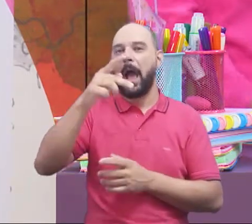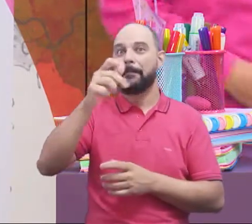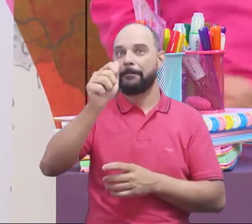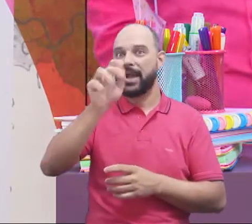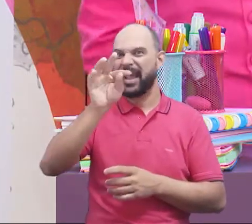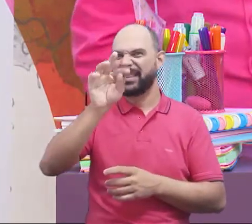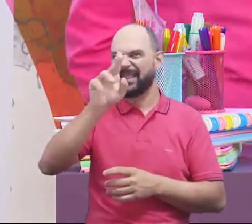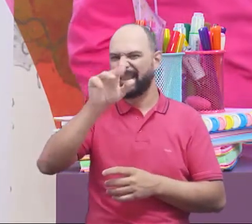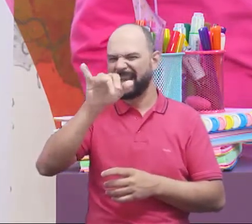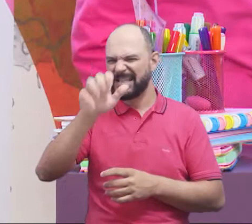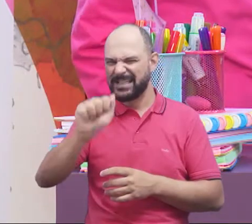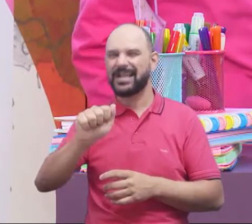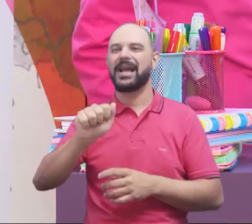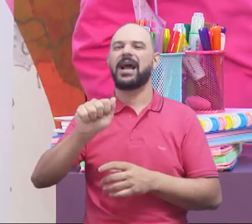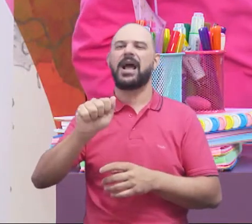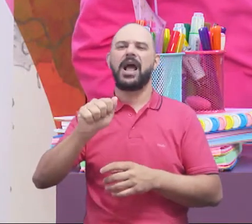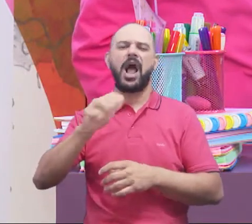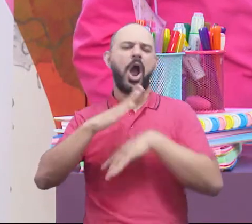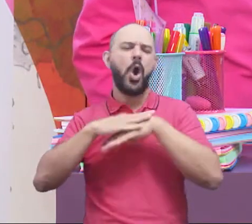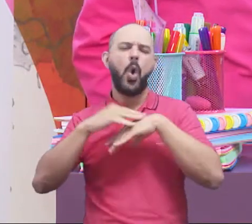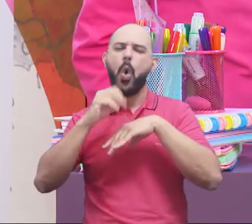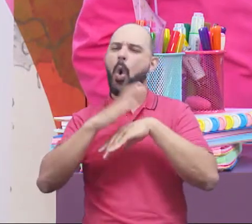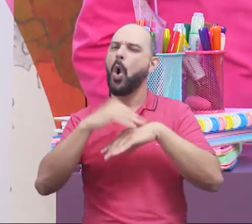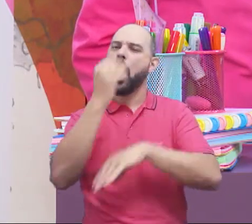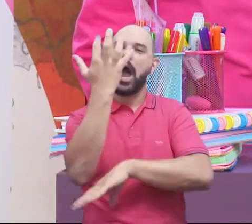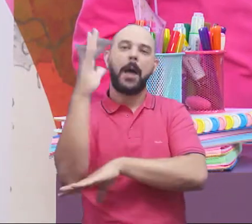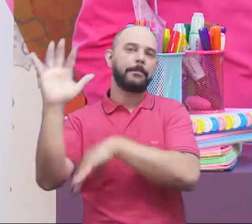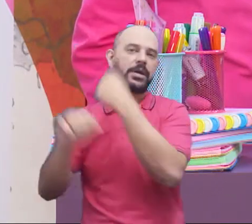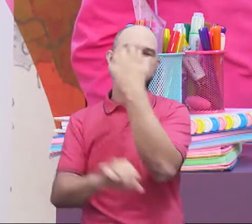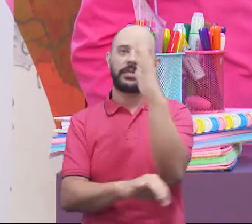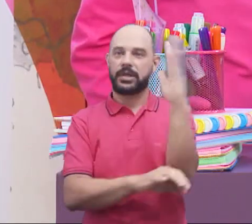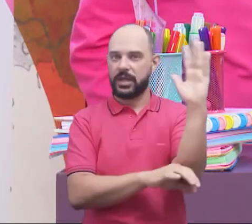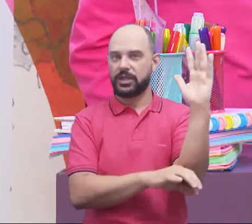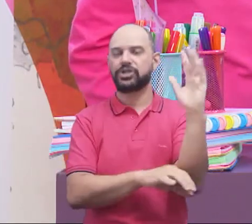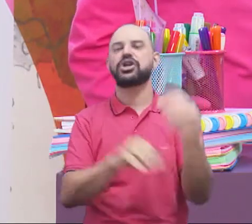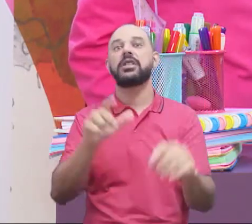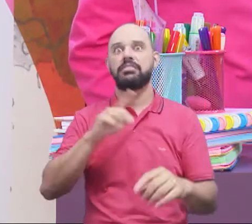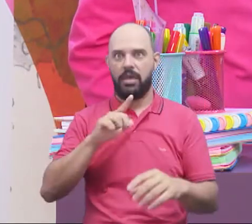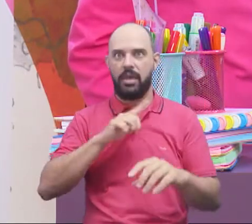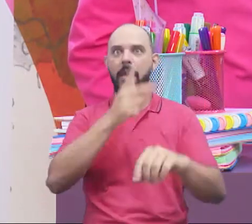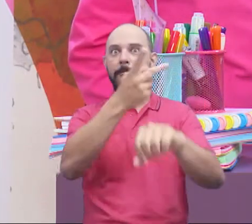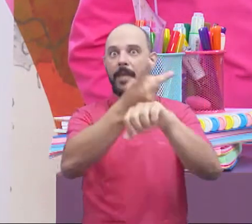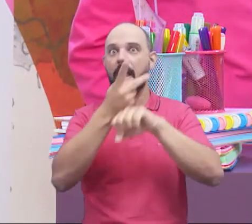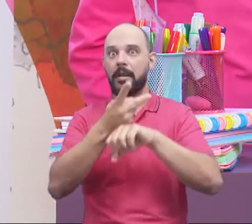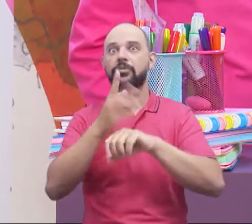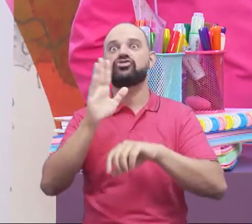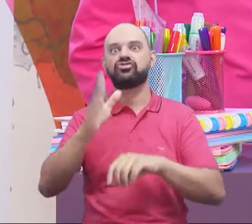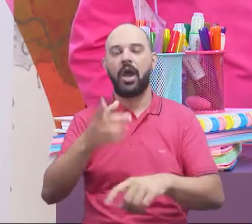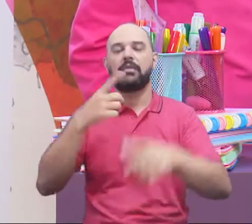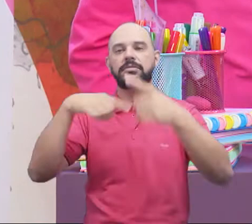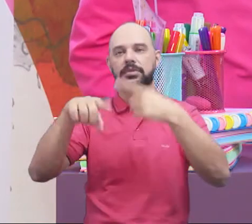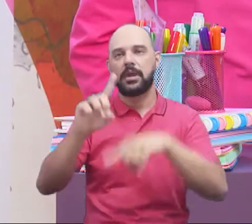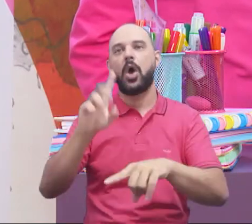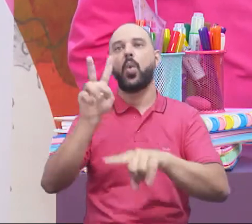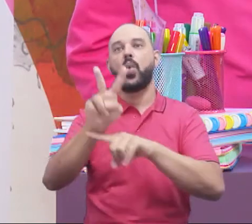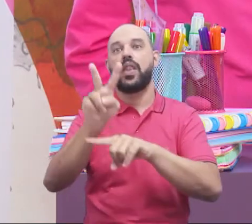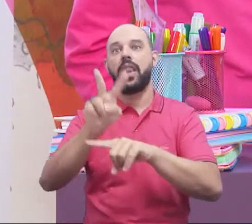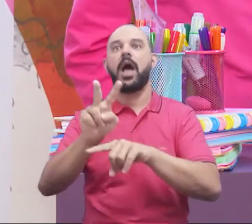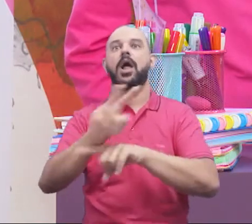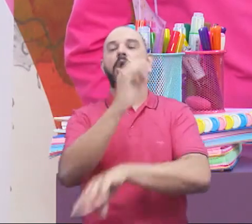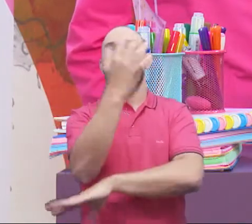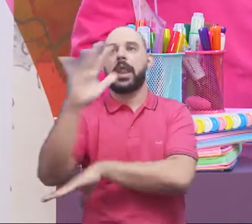explicar. A Patrícia tem um carinho especial pro nosso meio ambiente. Já recebeu vários títulos sobre